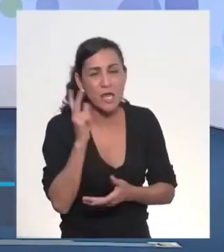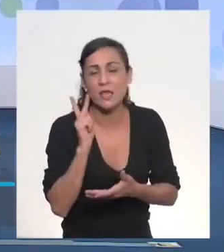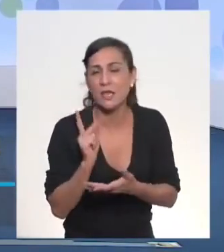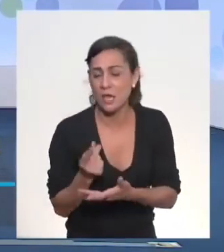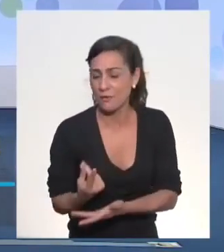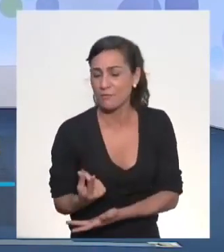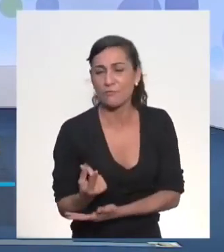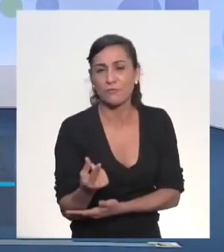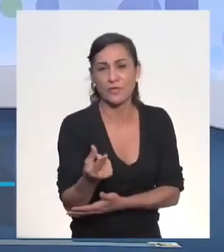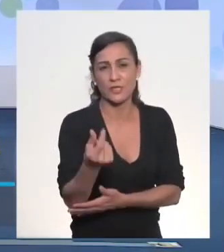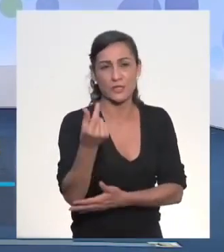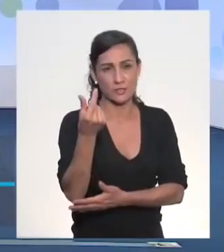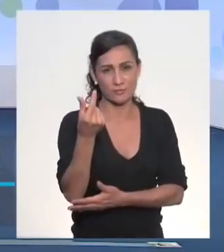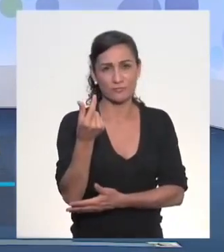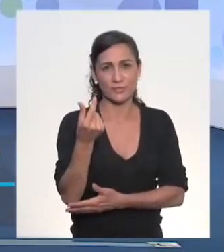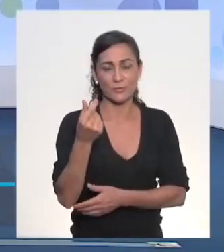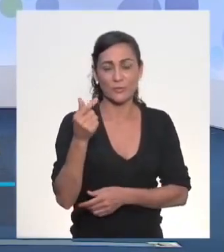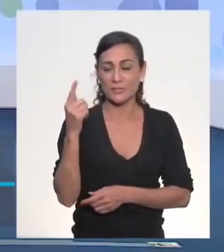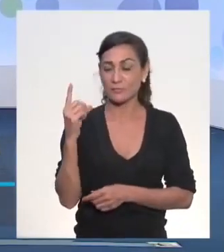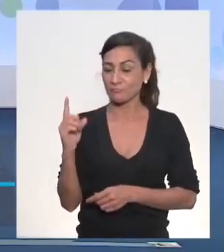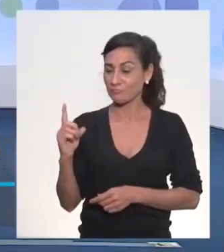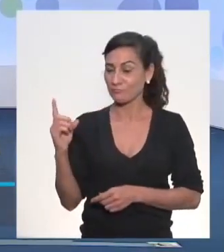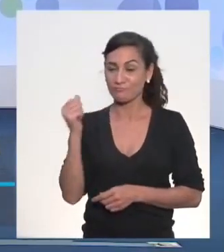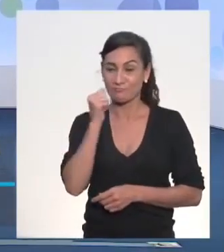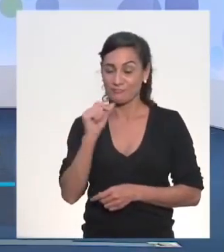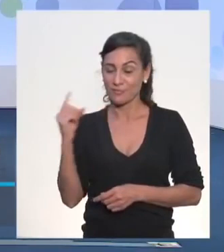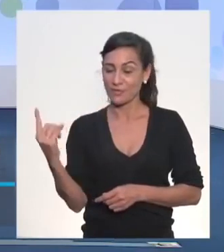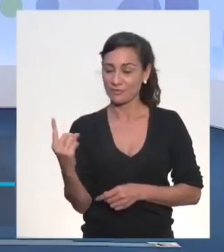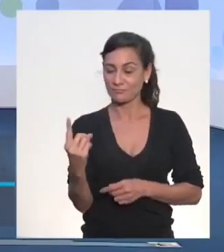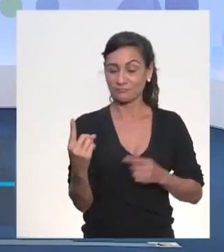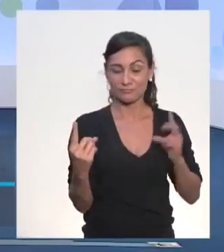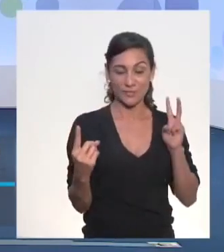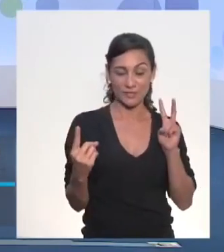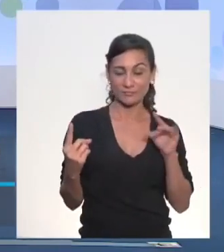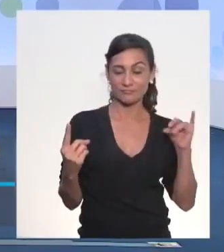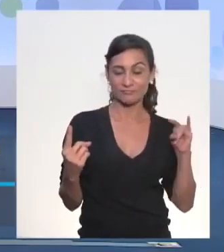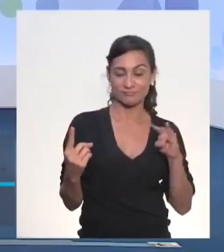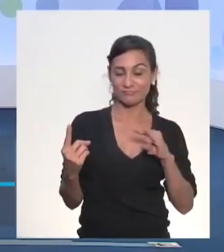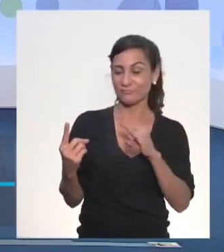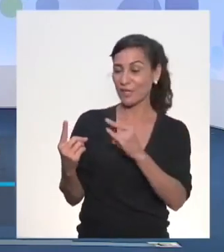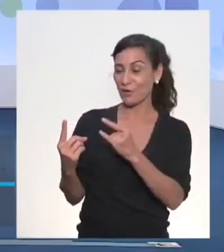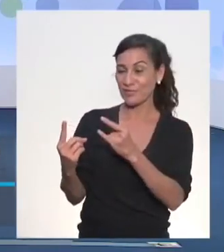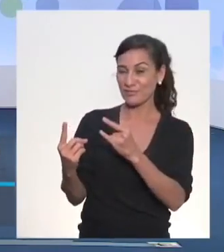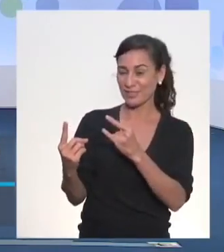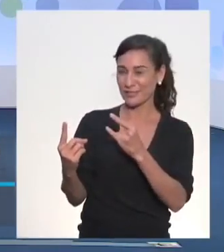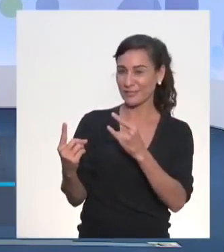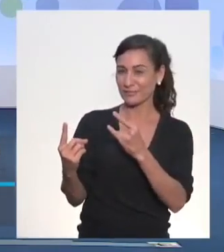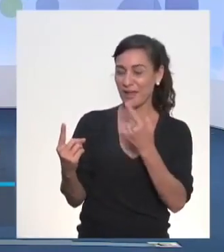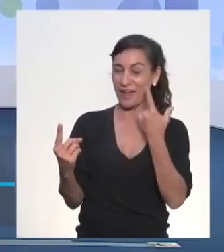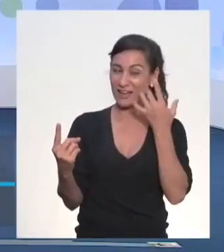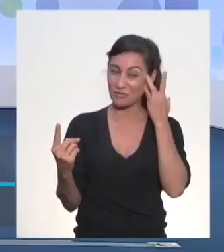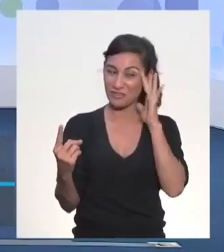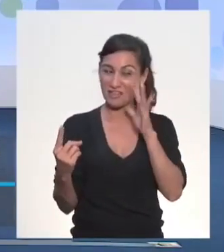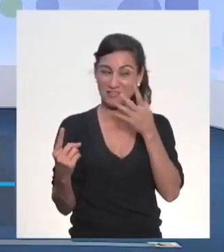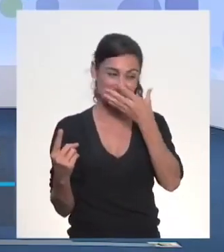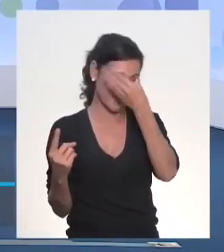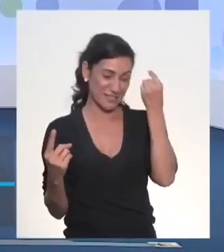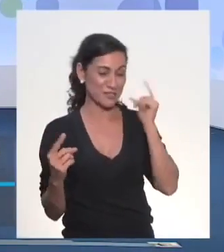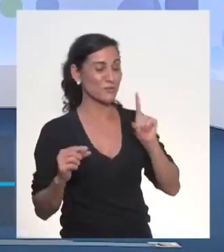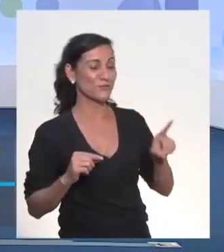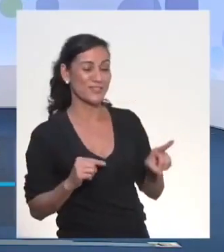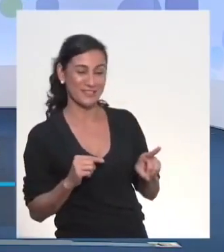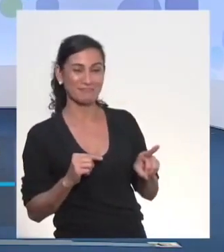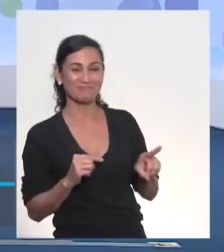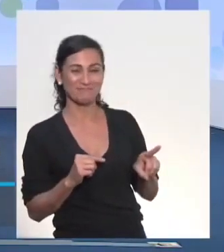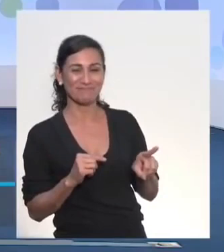E aí passa uma outra mulher, ele profundo? Ele pensa, não sei, esqueci de você. É um cara